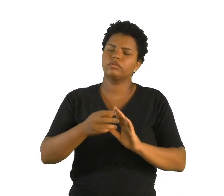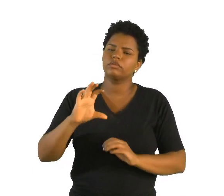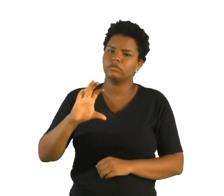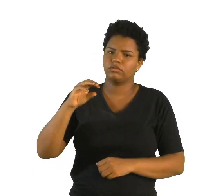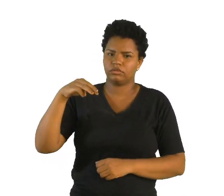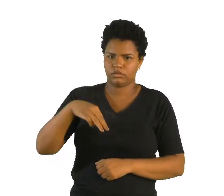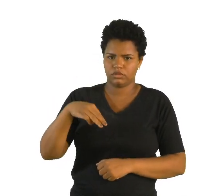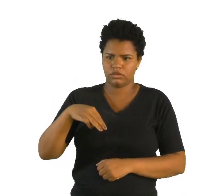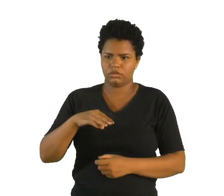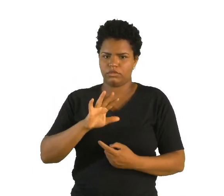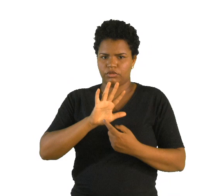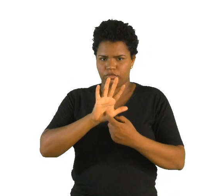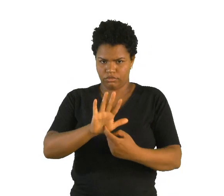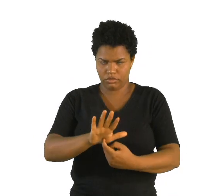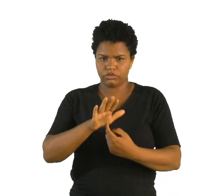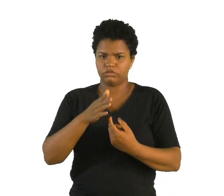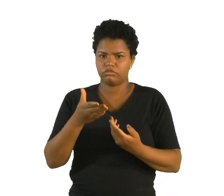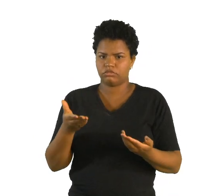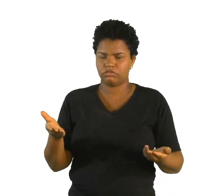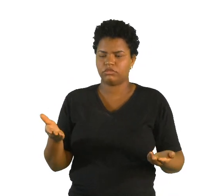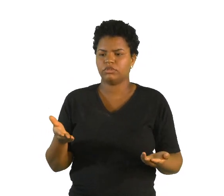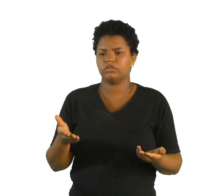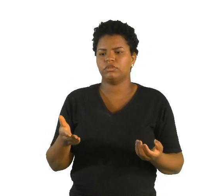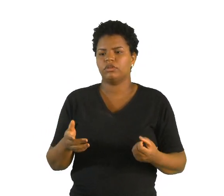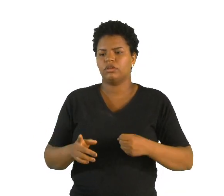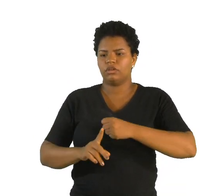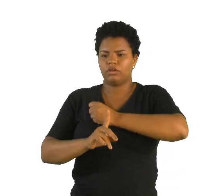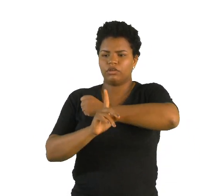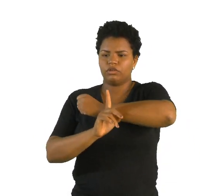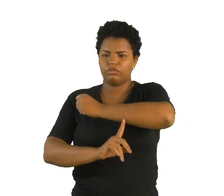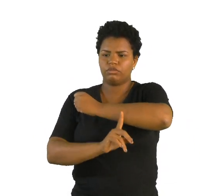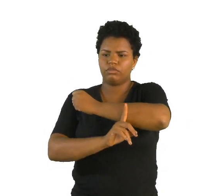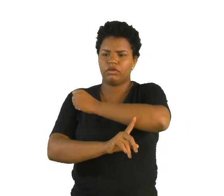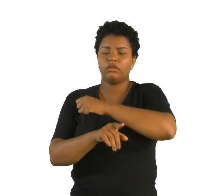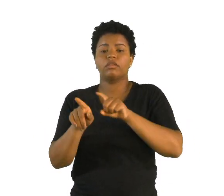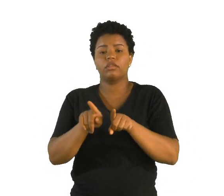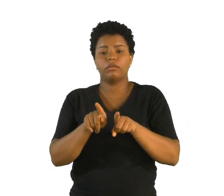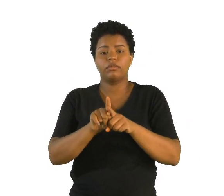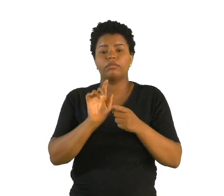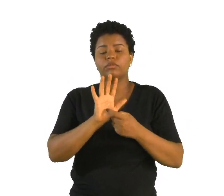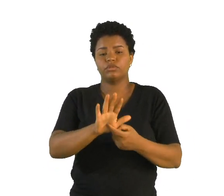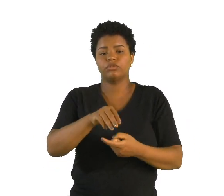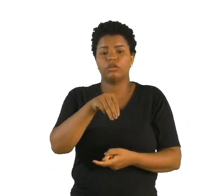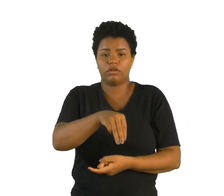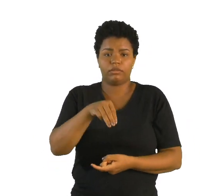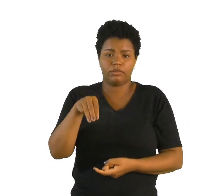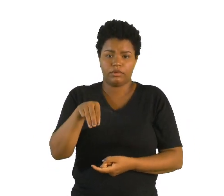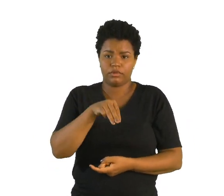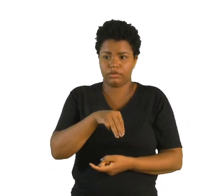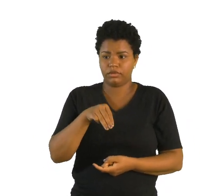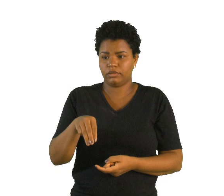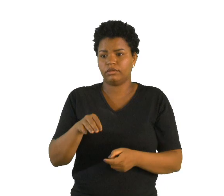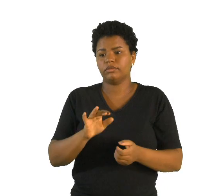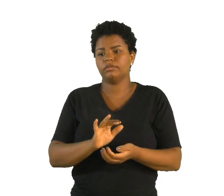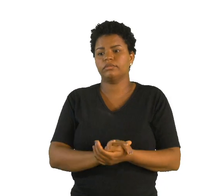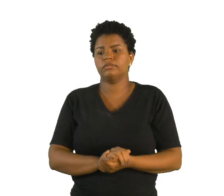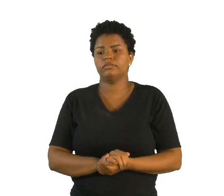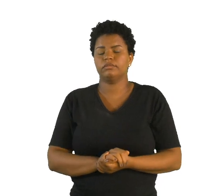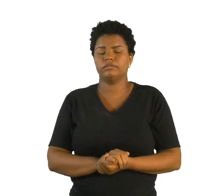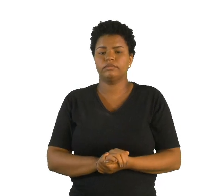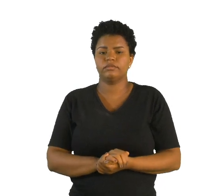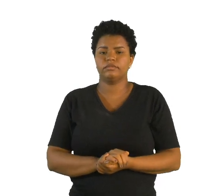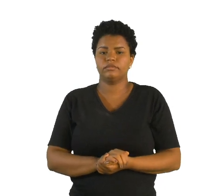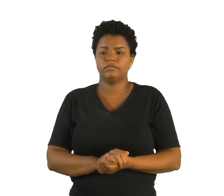eu indiquei para vocês aí onde ficam os milímetros, certo, pessoal? E coloquei para vocês aí,